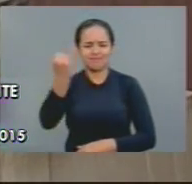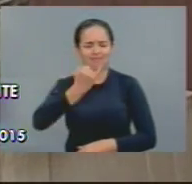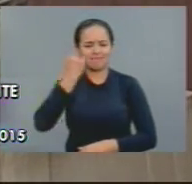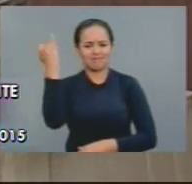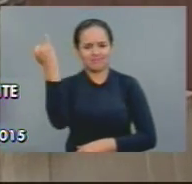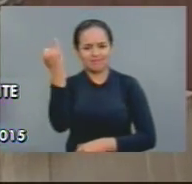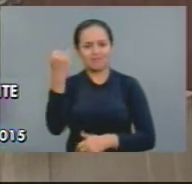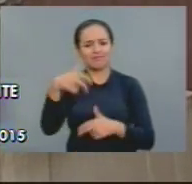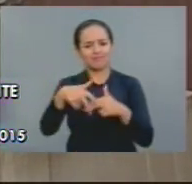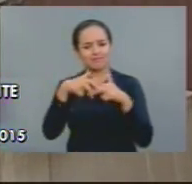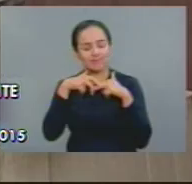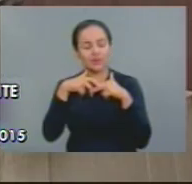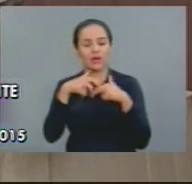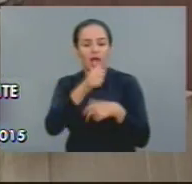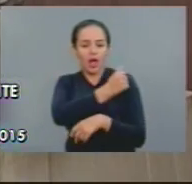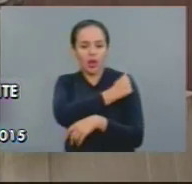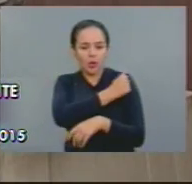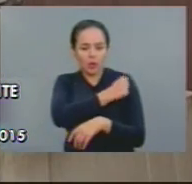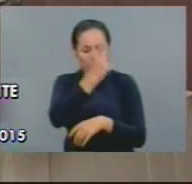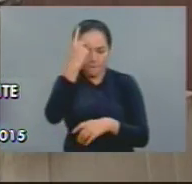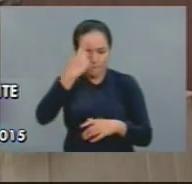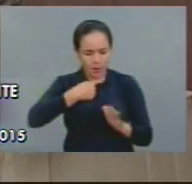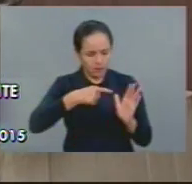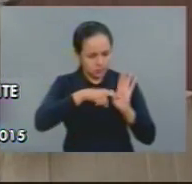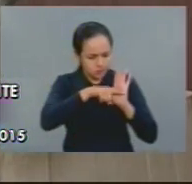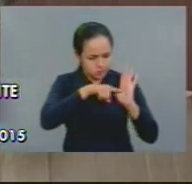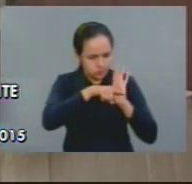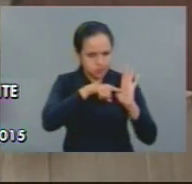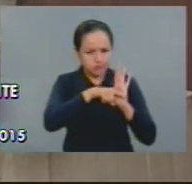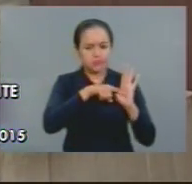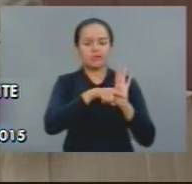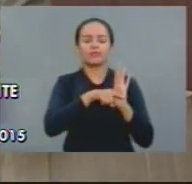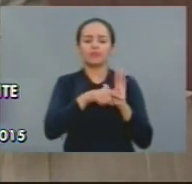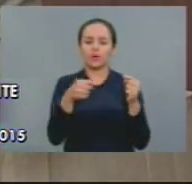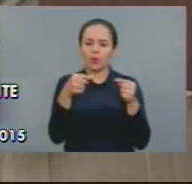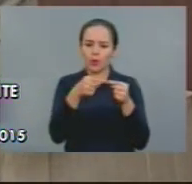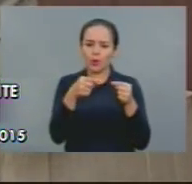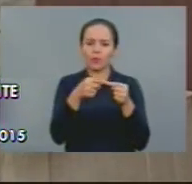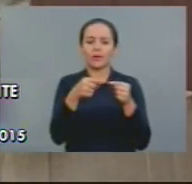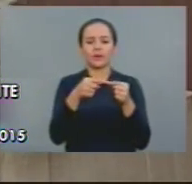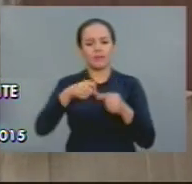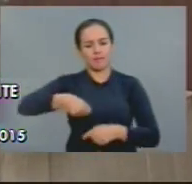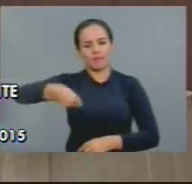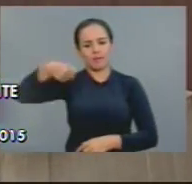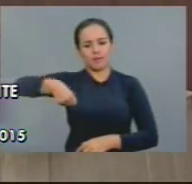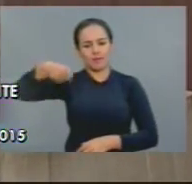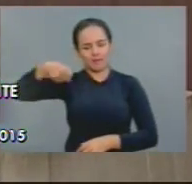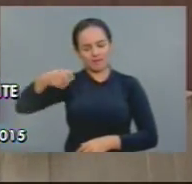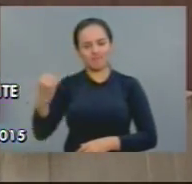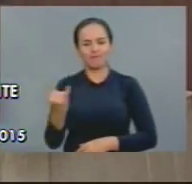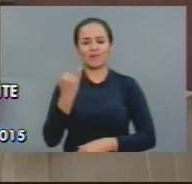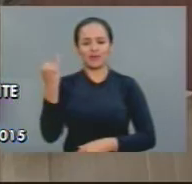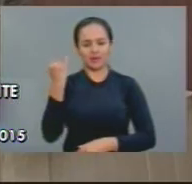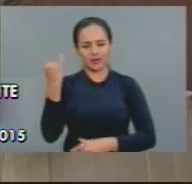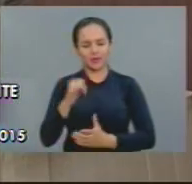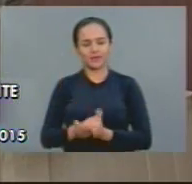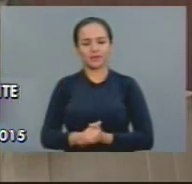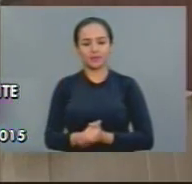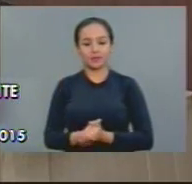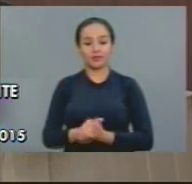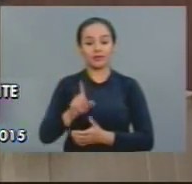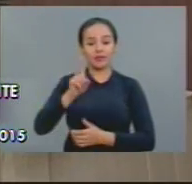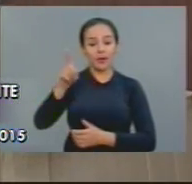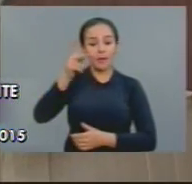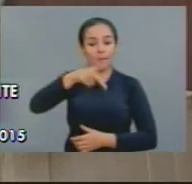ter ensino e pesquisa e extensão. Não é luxo, não é corporativismo. Os professores da URCA estão em greve porque